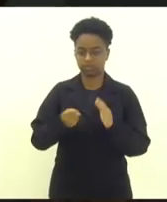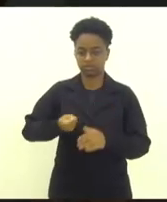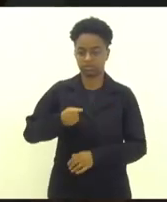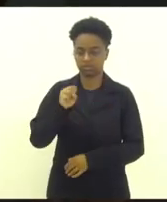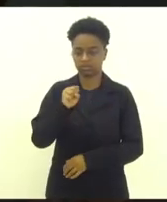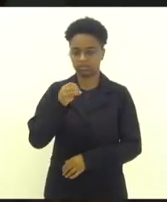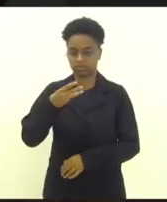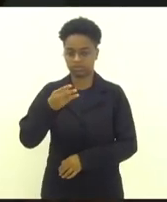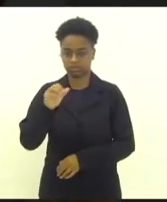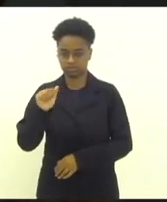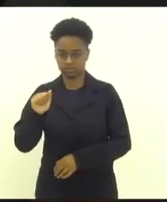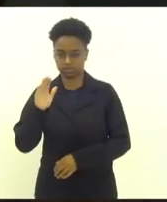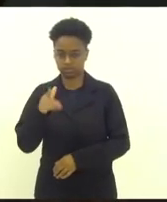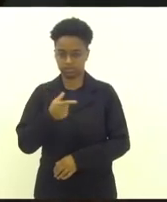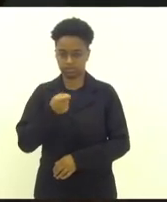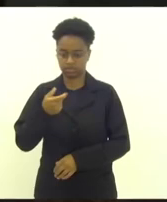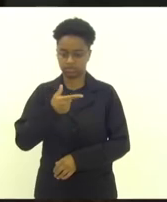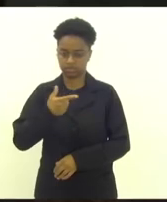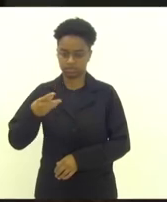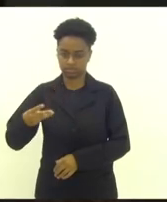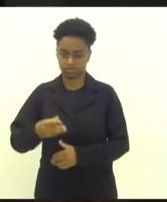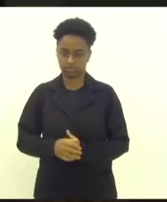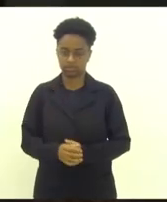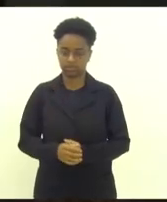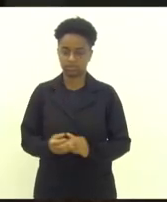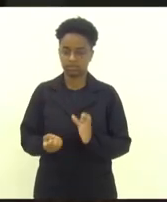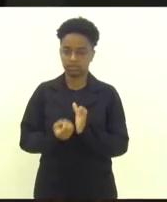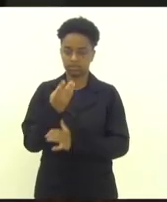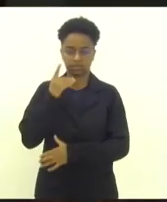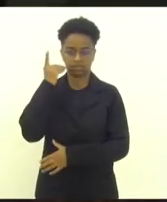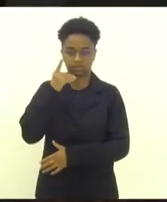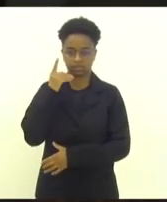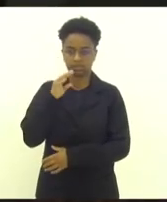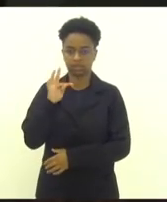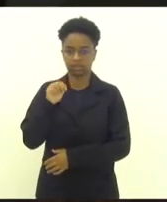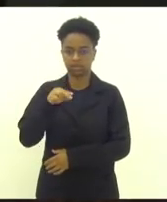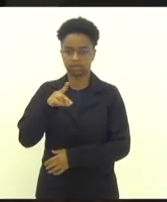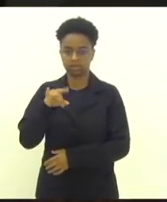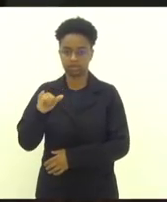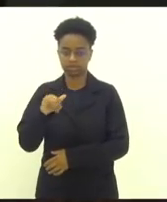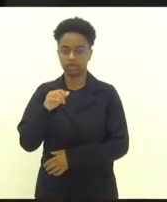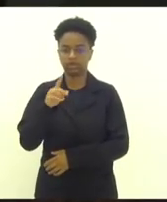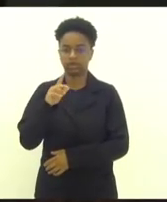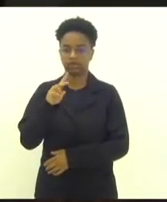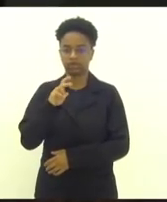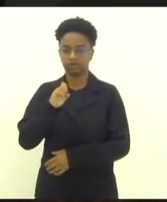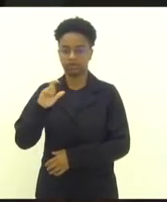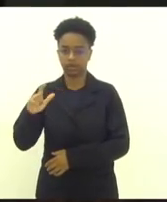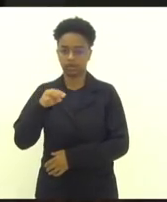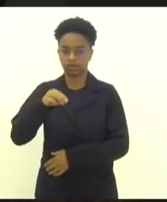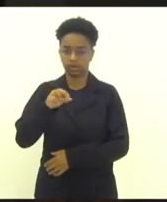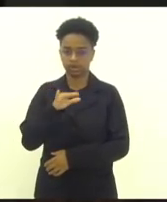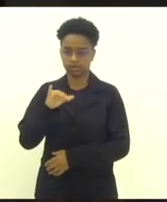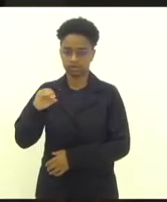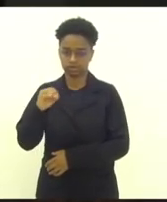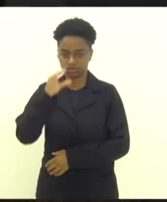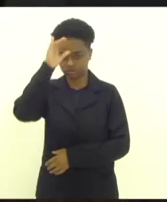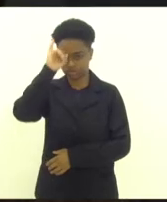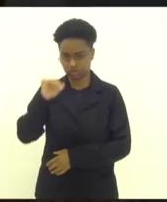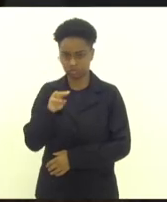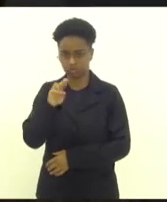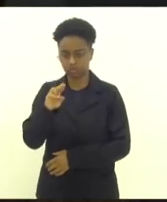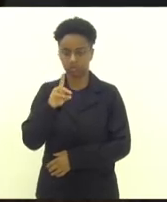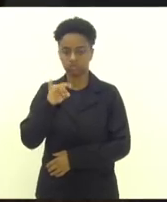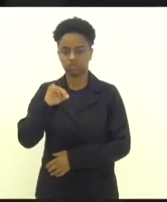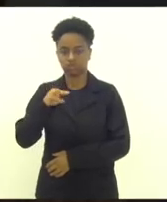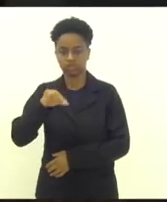número 83 a de 2023 de autoria dos deputados estande Vieira valde Ceasa máscanela te ajude